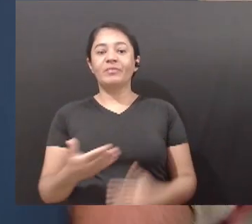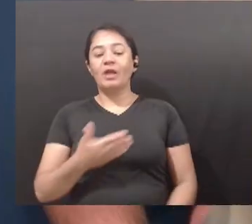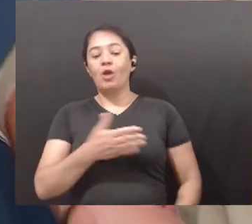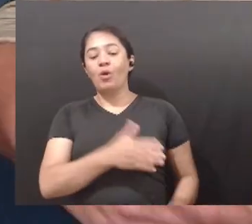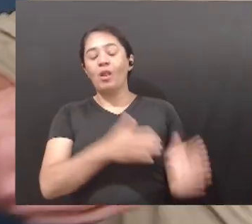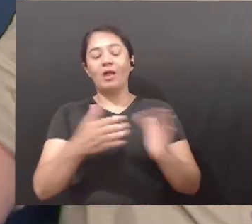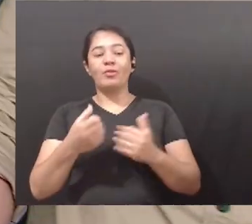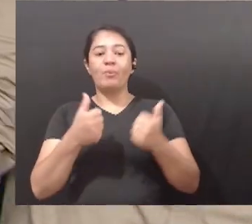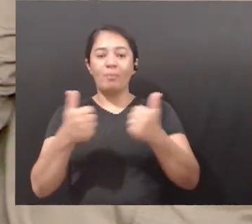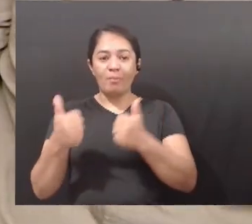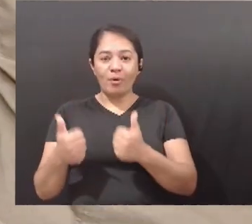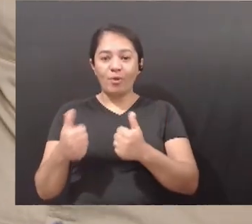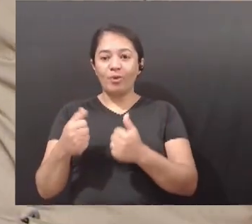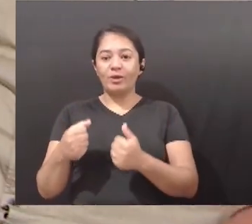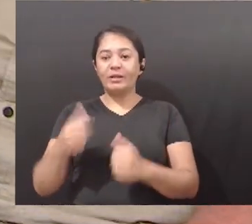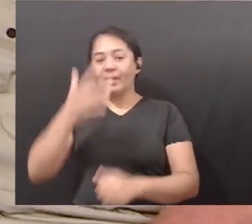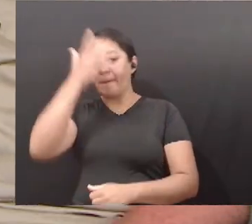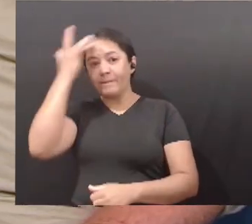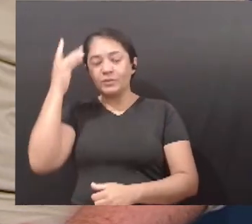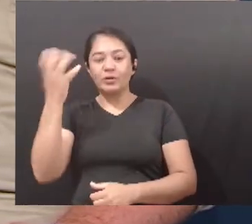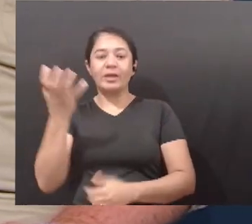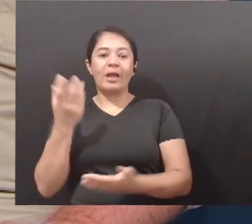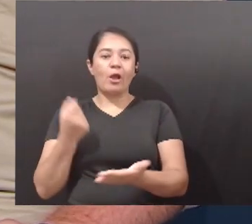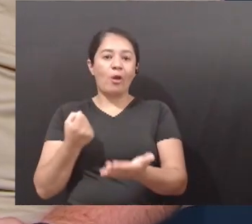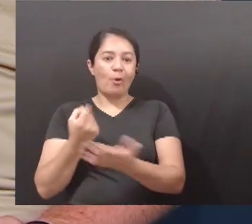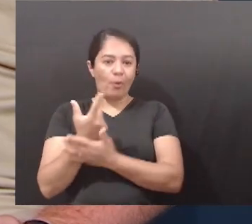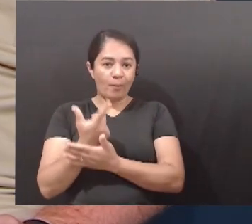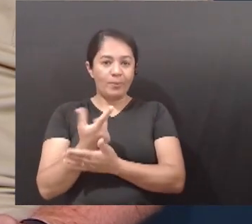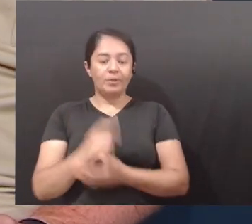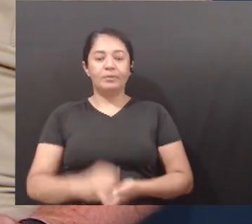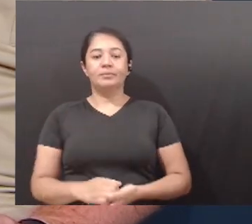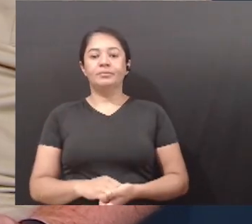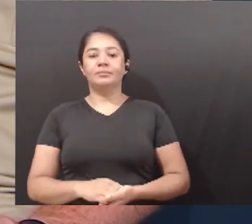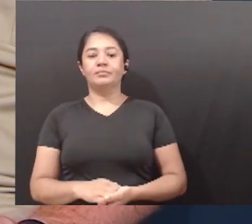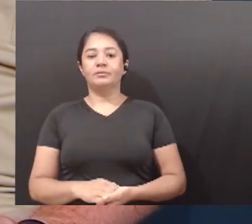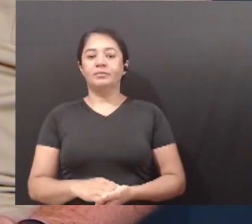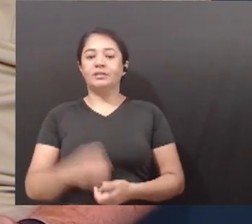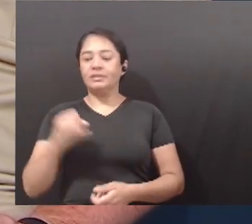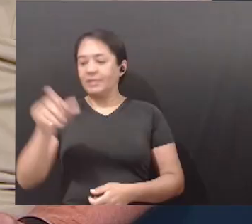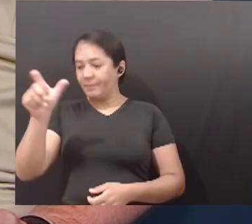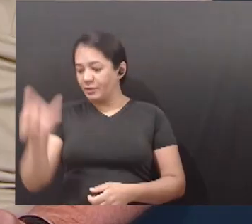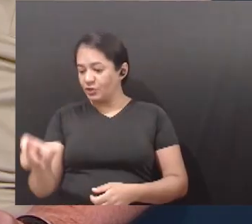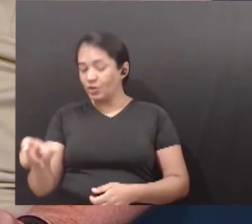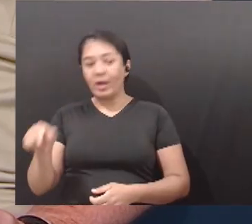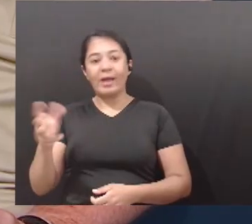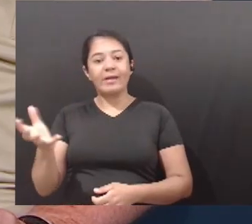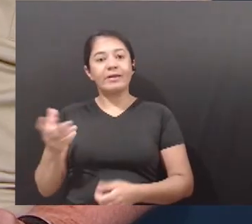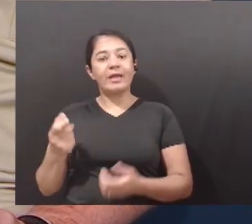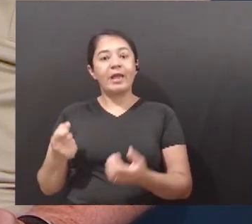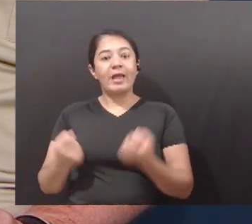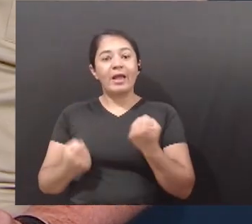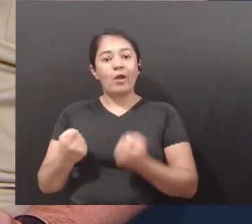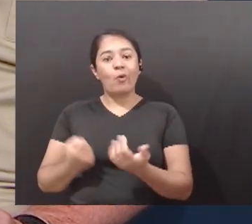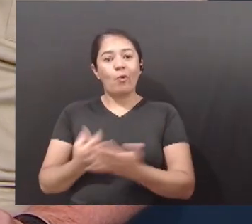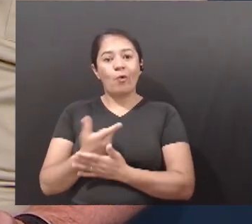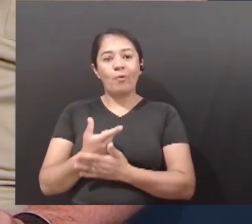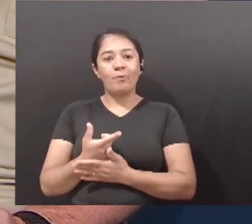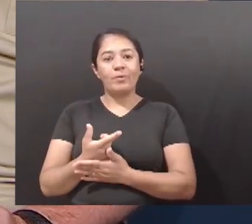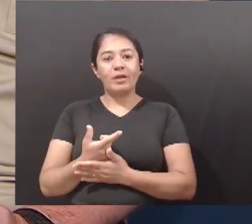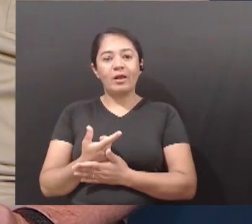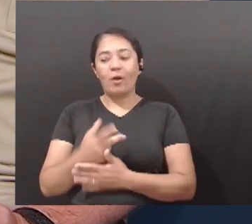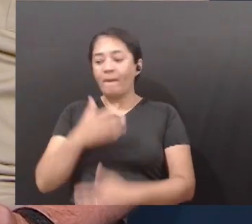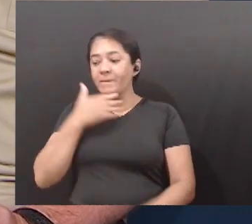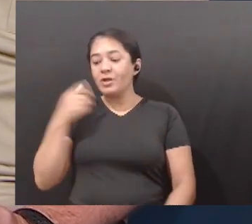da pessoa querer comprar um carro. No caso da pessoa que quer comprar um carro, a vantagem dela, para ela entrar de fato